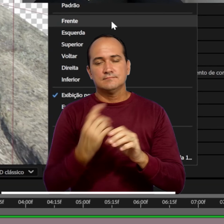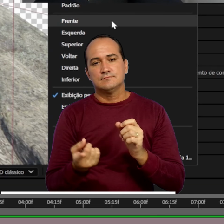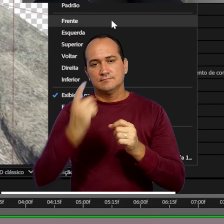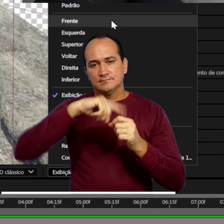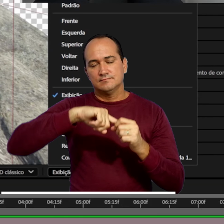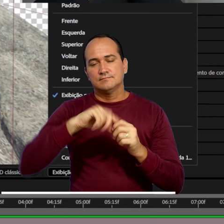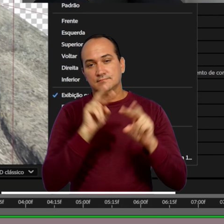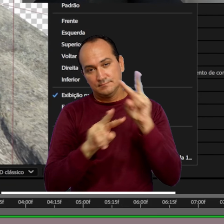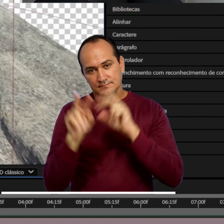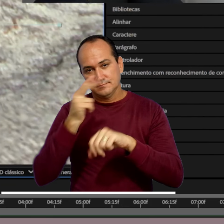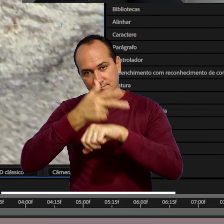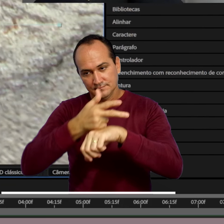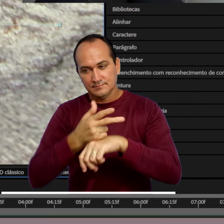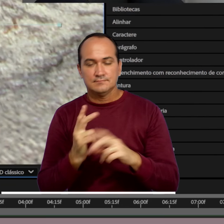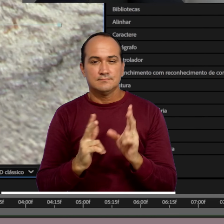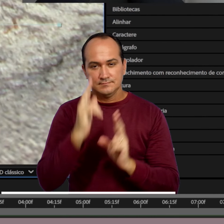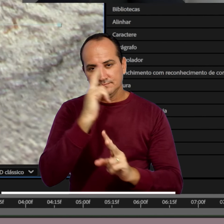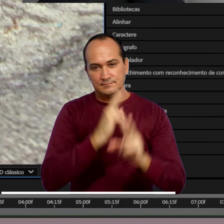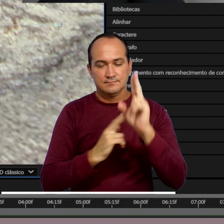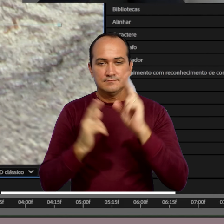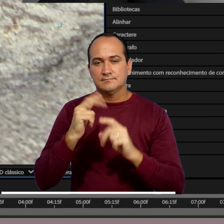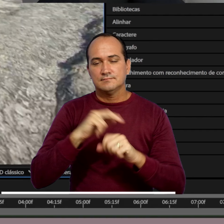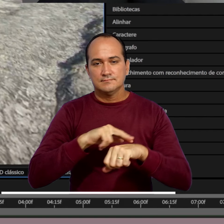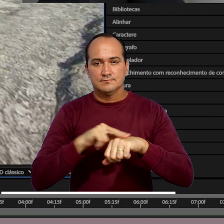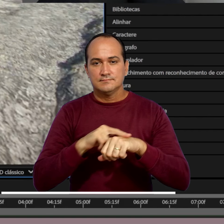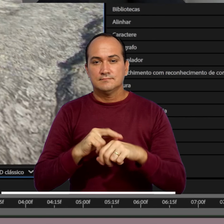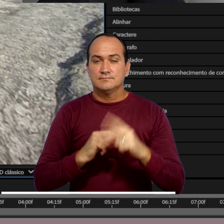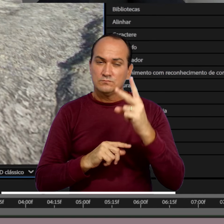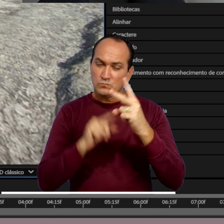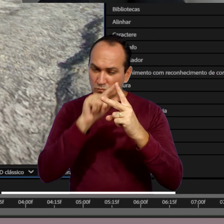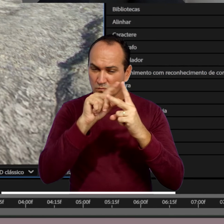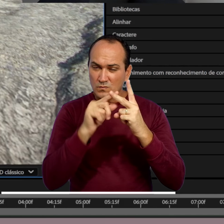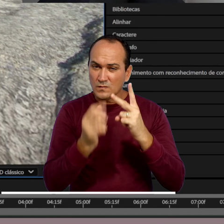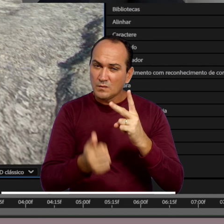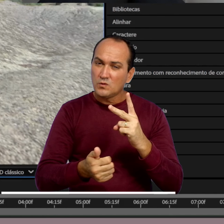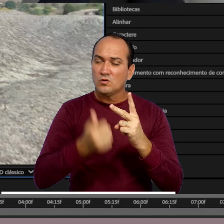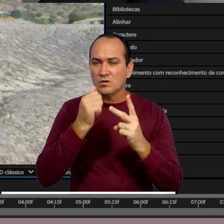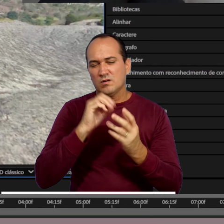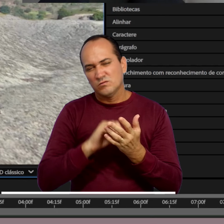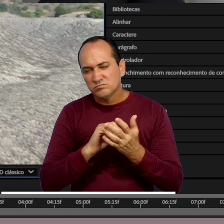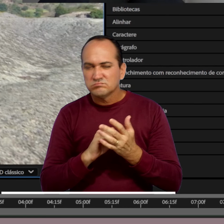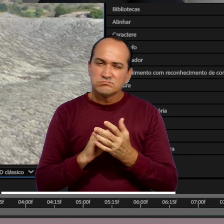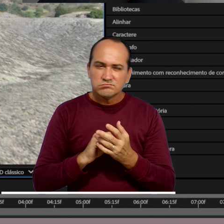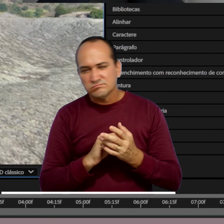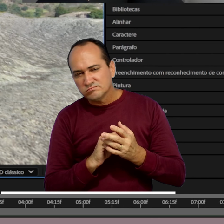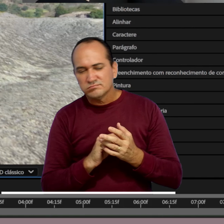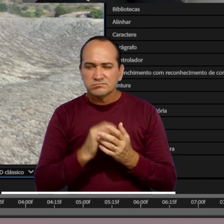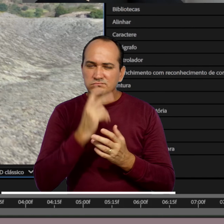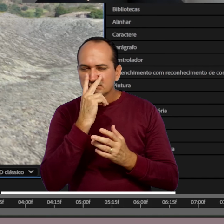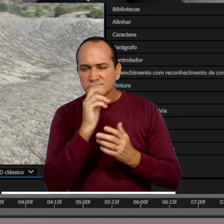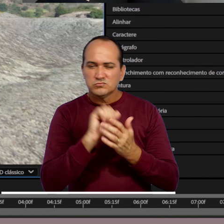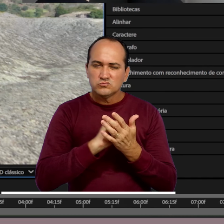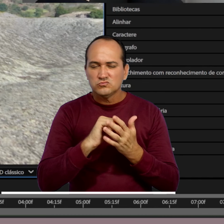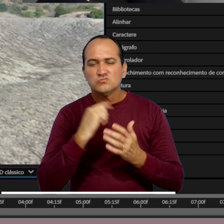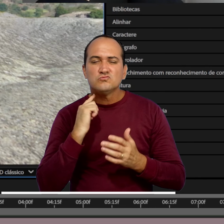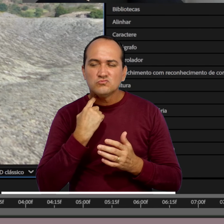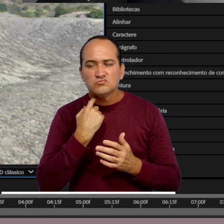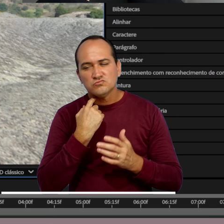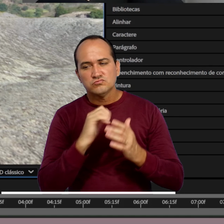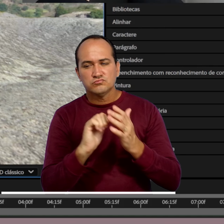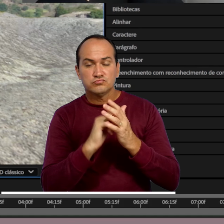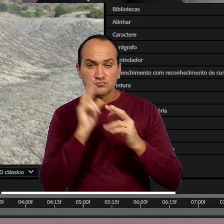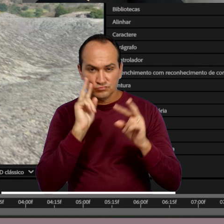visualização da câmera. Pronto. Ó. Tem duas coisinhas que eu quero melhorar aqui. Ficou um pouco aqui de sujeira do recorte. Eu